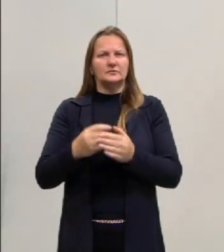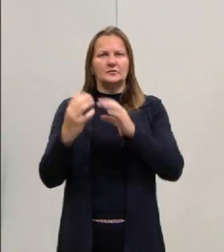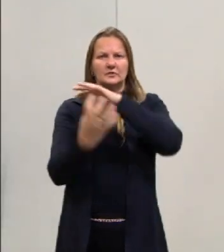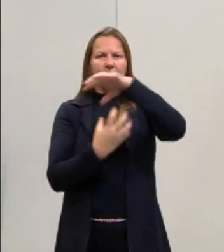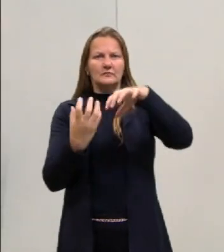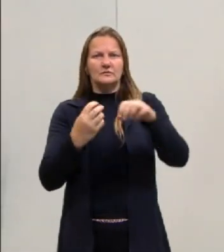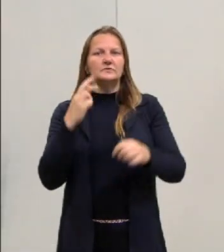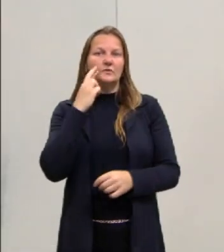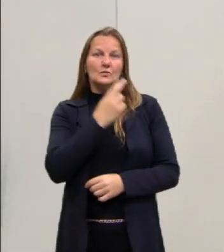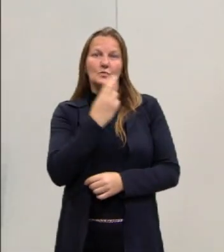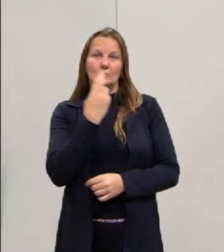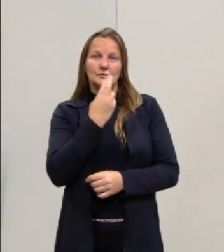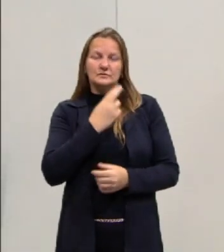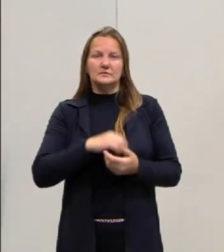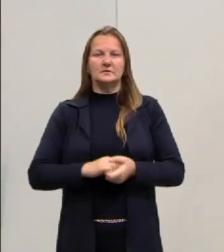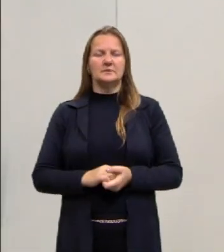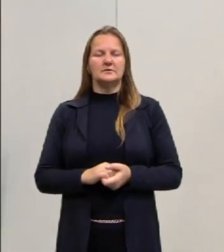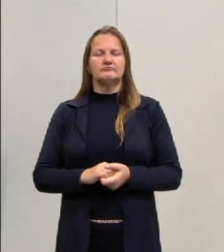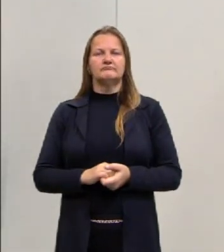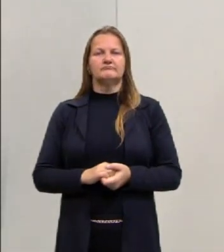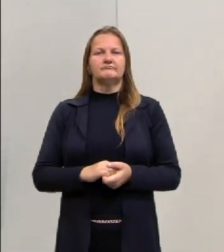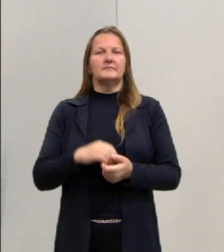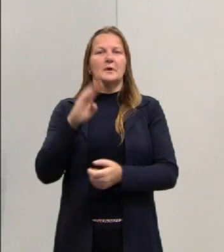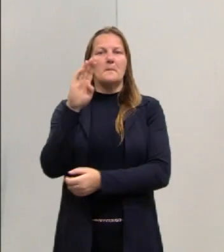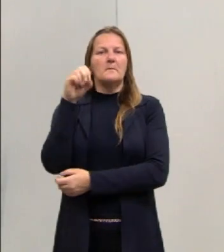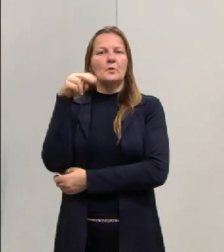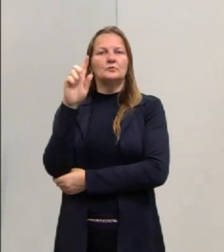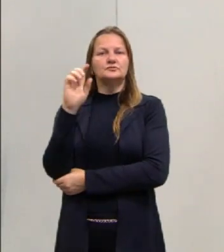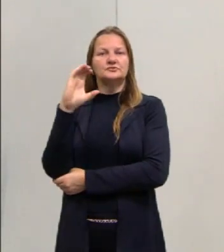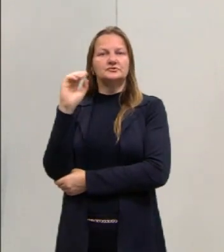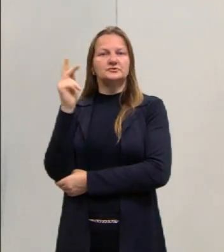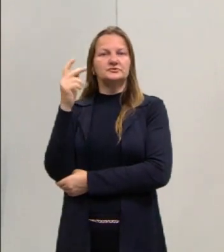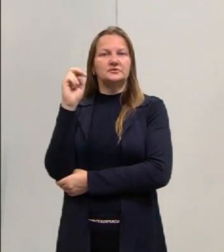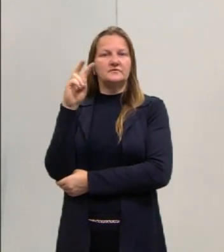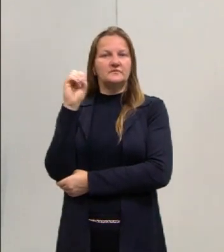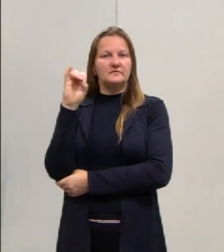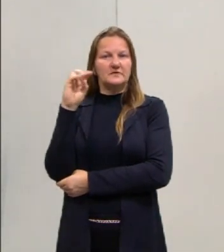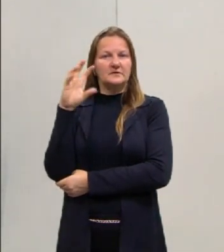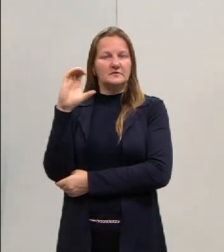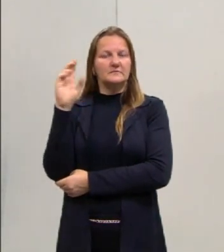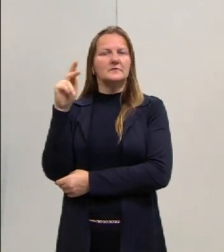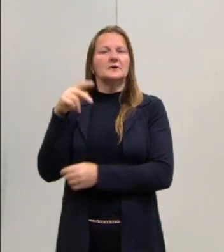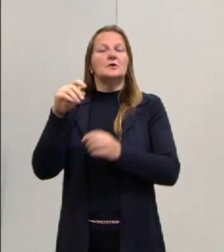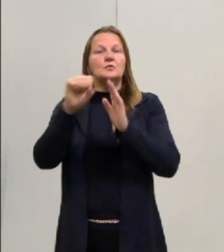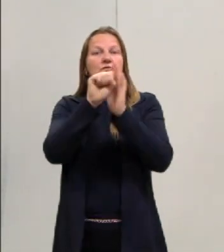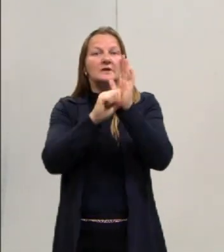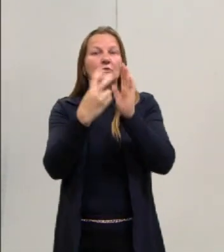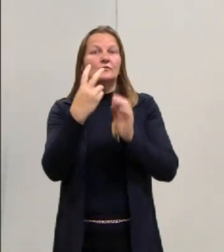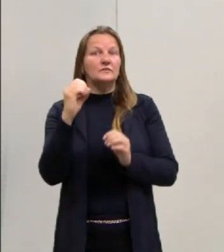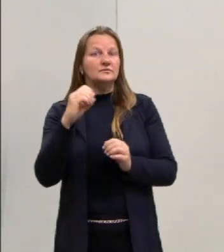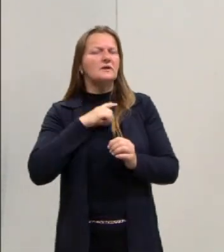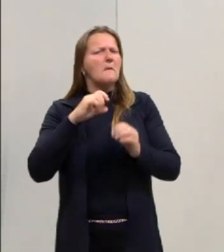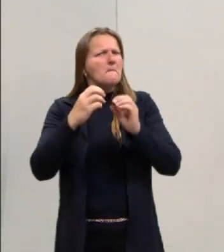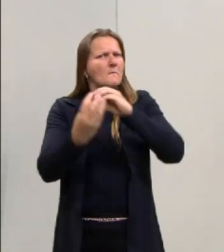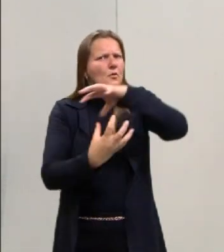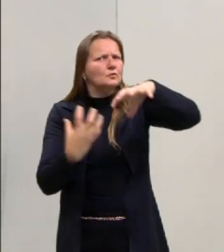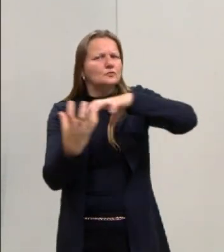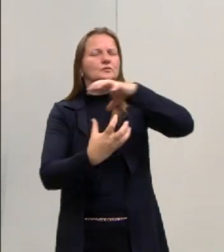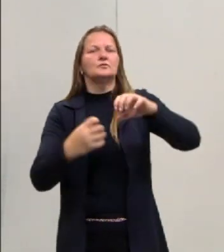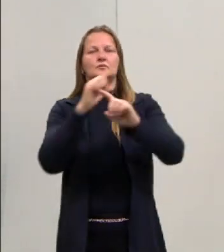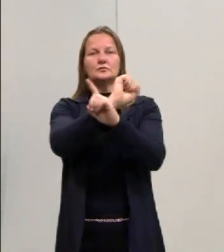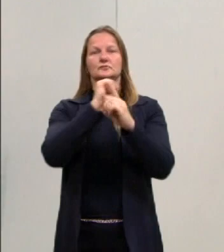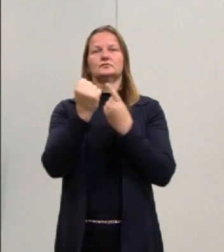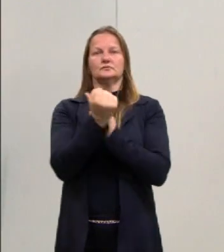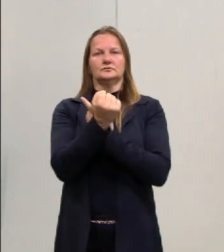Russa a revolução bolchevique o século XX ele teve muitas revoluções sociais né várias delas